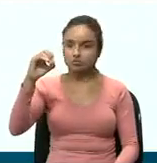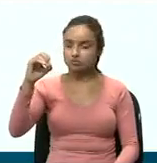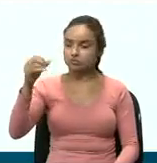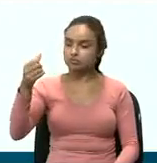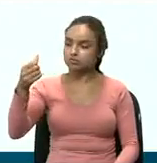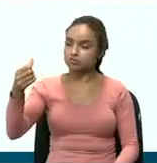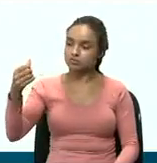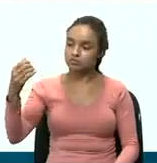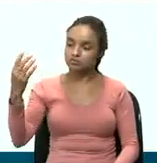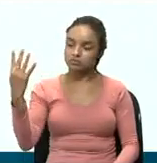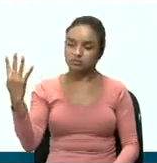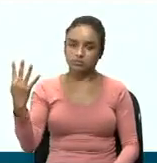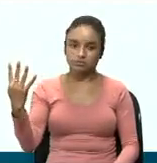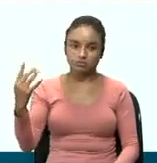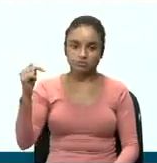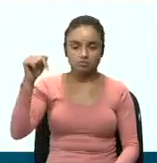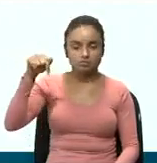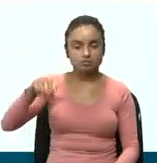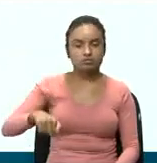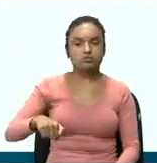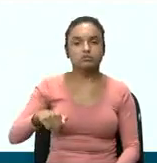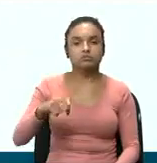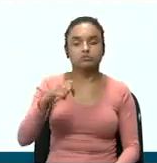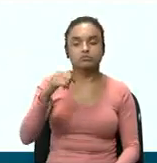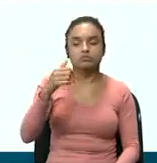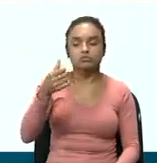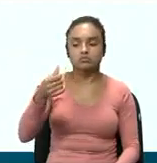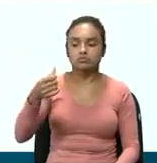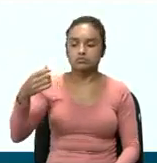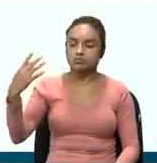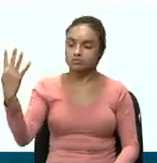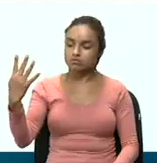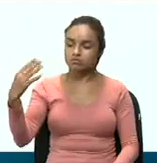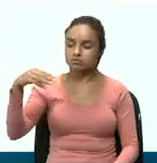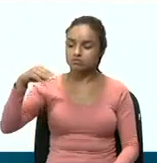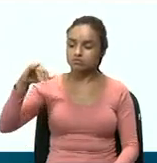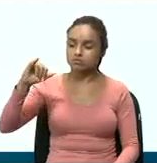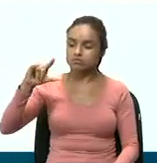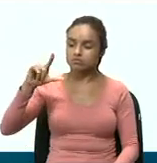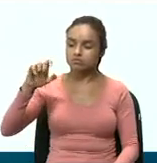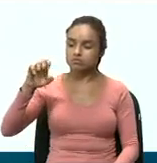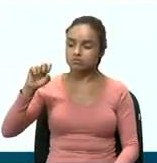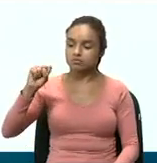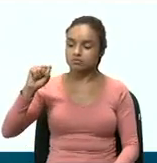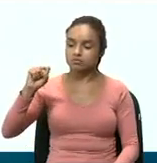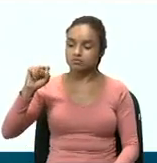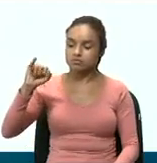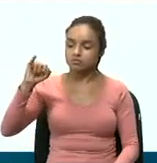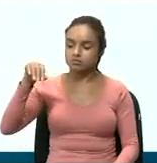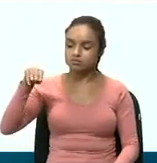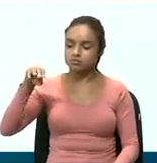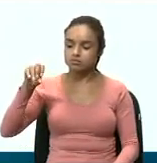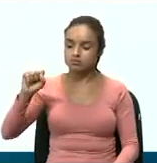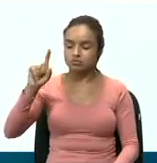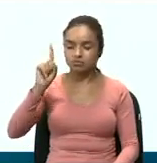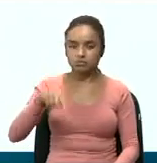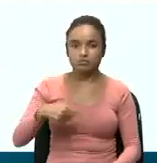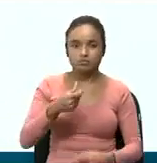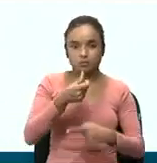0,064 ou 64 milésimos é 64 sobre 1000.